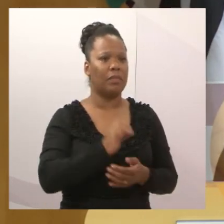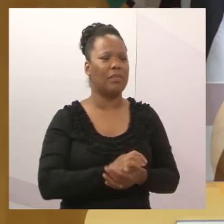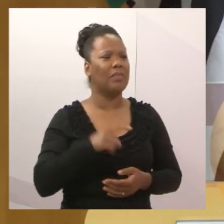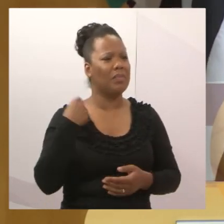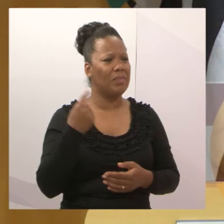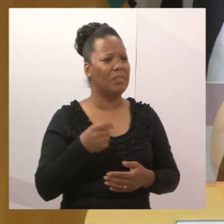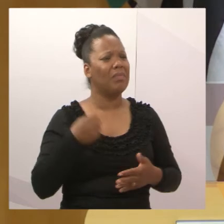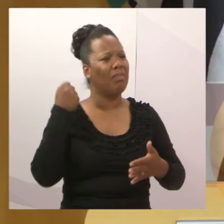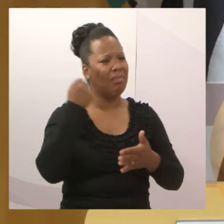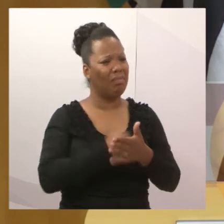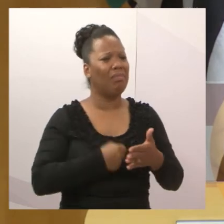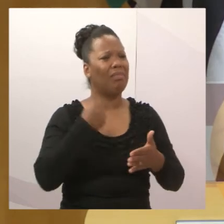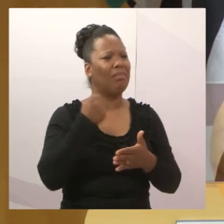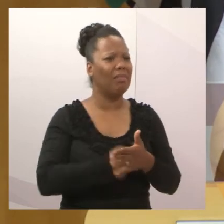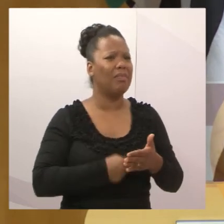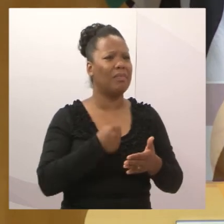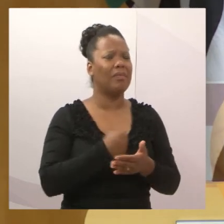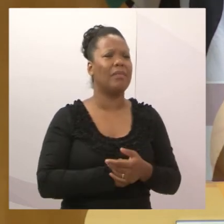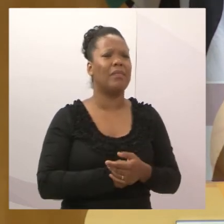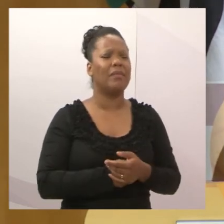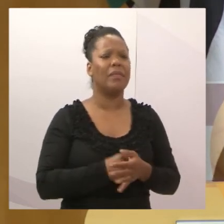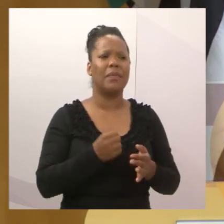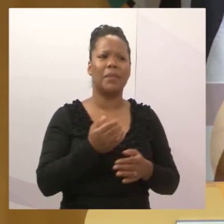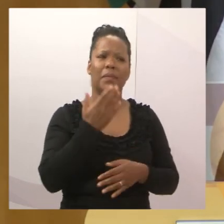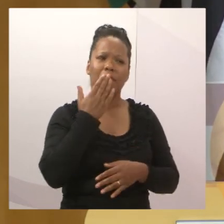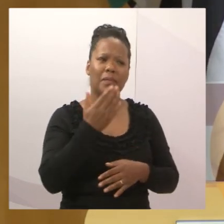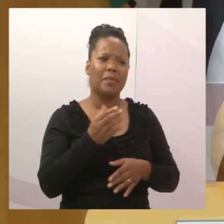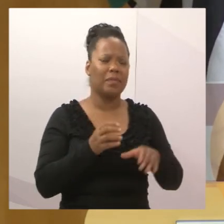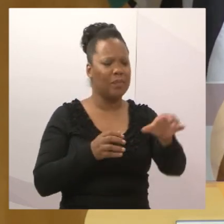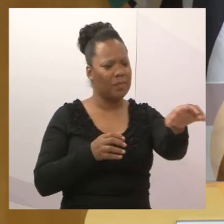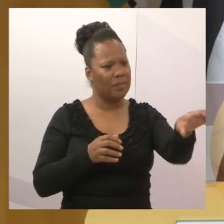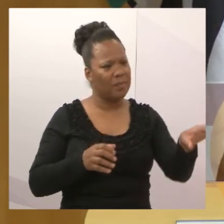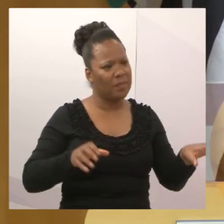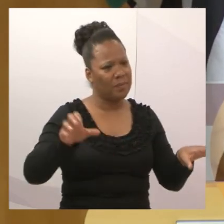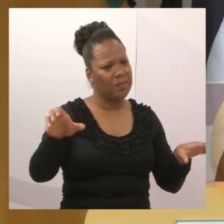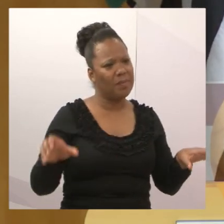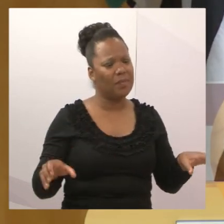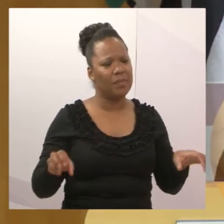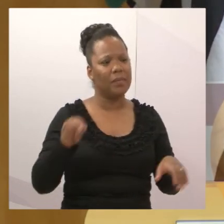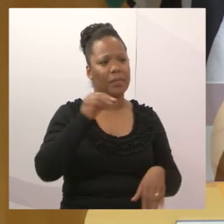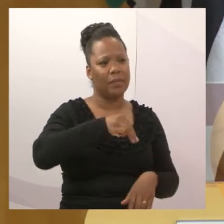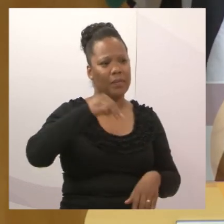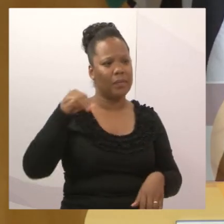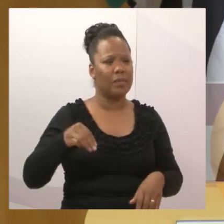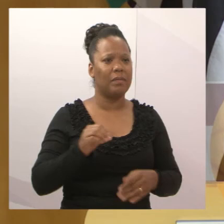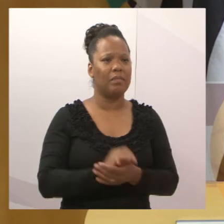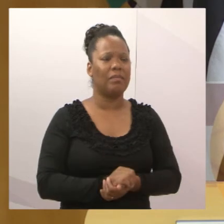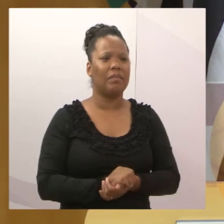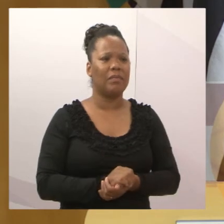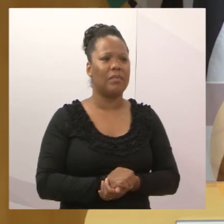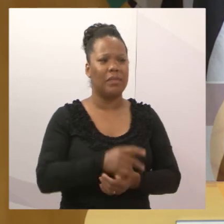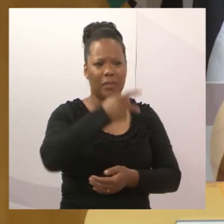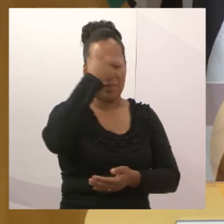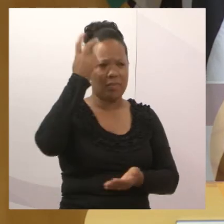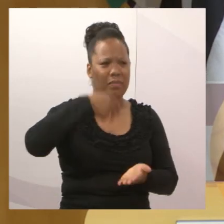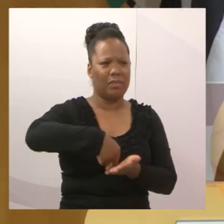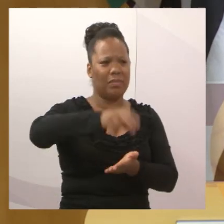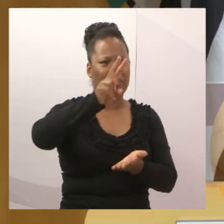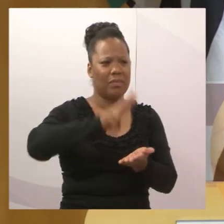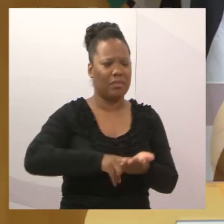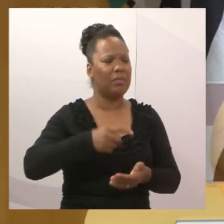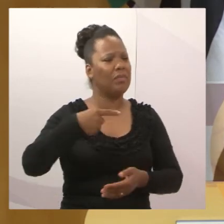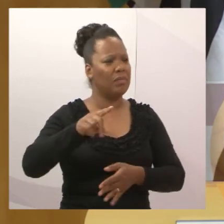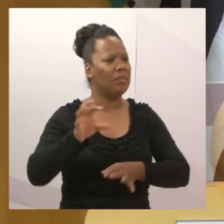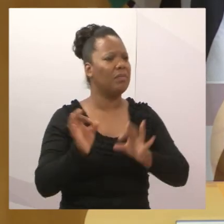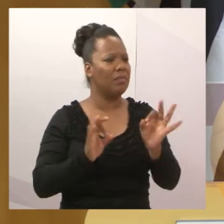brigamos aqui, vereador Arildo, para consertar a calçada do mercado municipal, depois de tantos acidentes, aí foram lá,